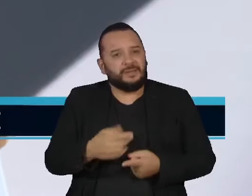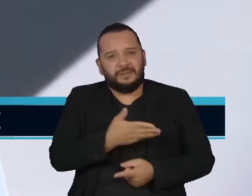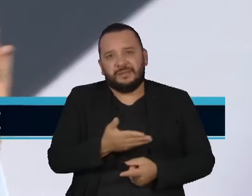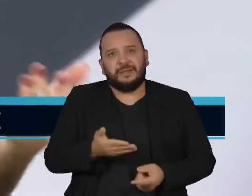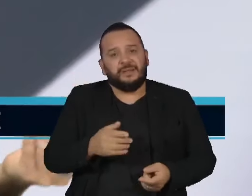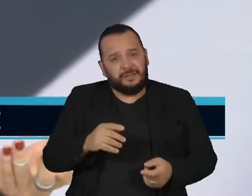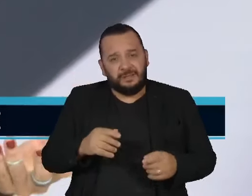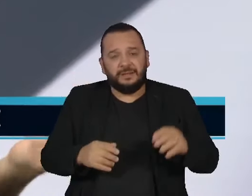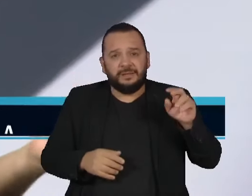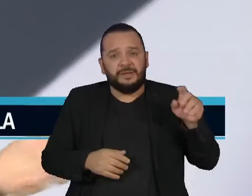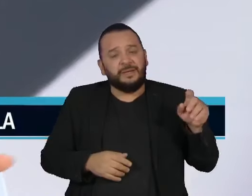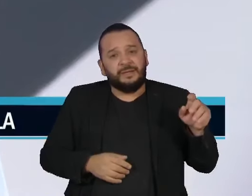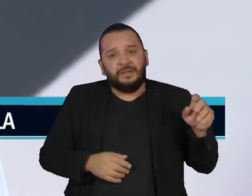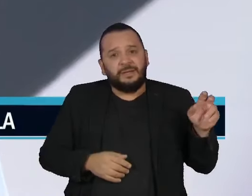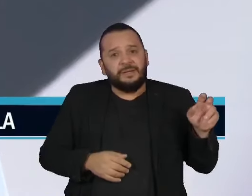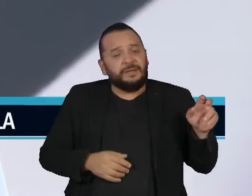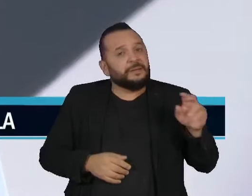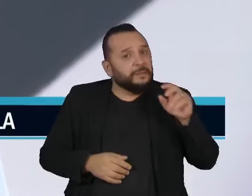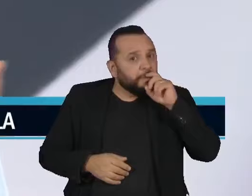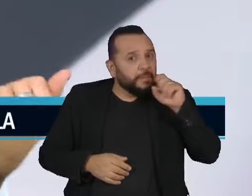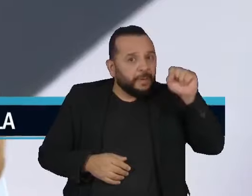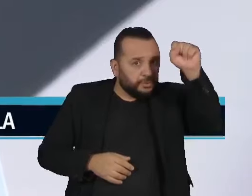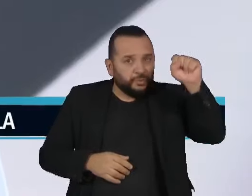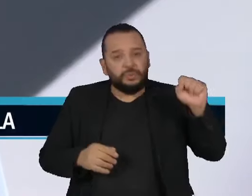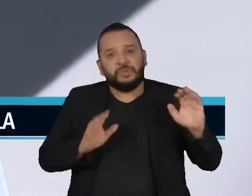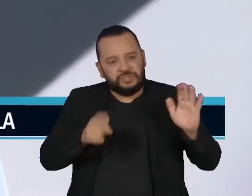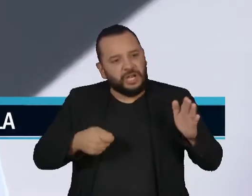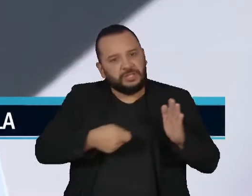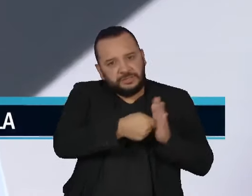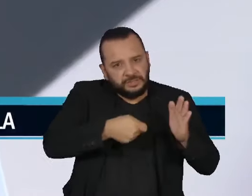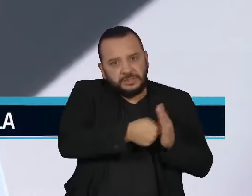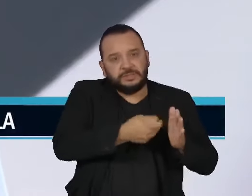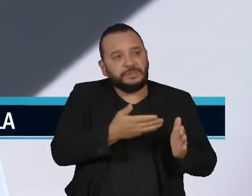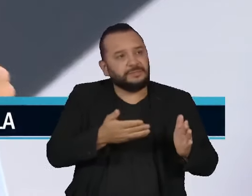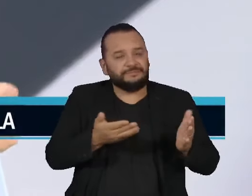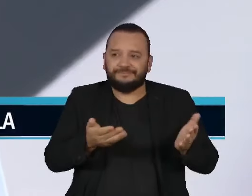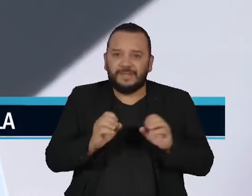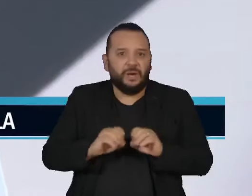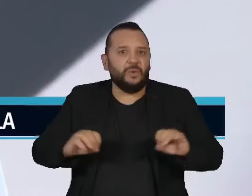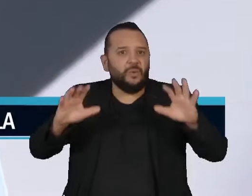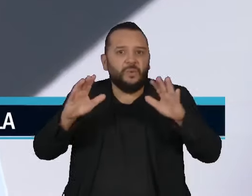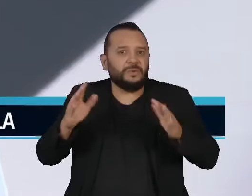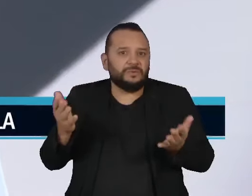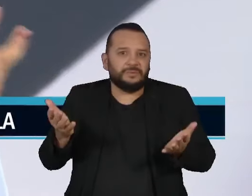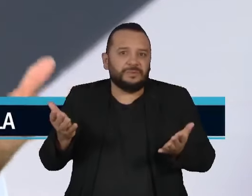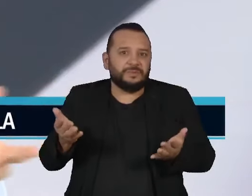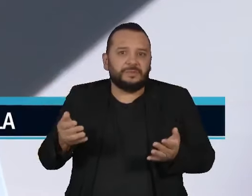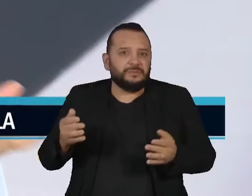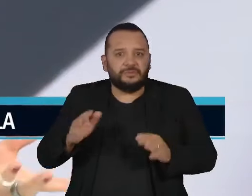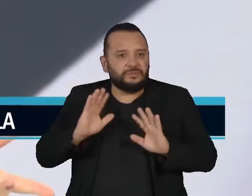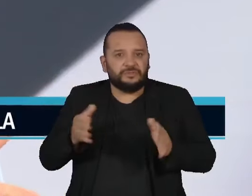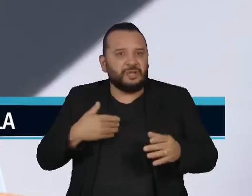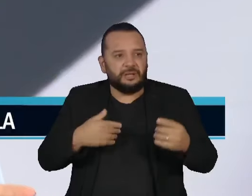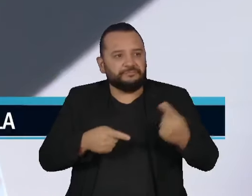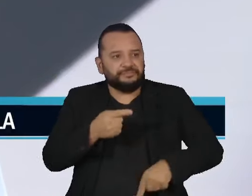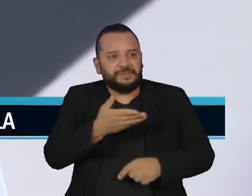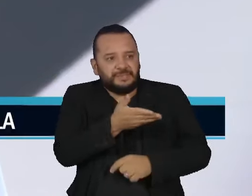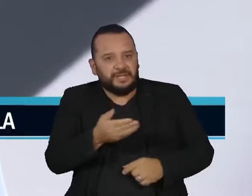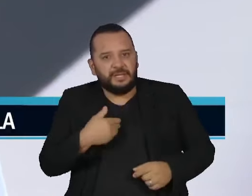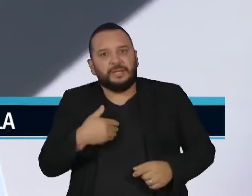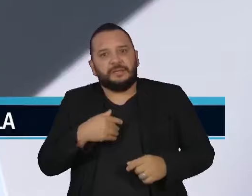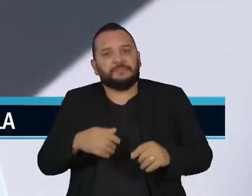institucionalidade internacional. Quando a ONU vem, e isso também não significa mais nada, é como se todas as ferramentas agora que a comunidade internacional